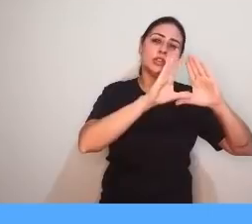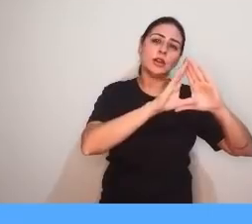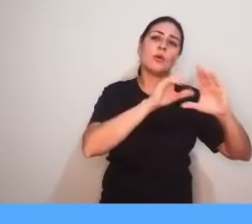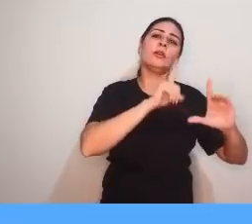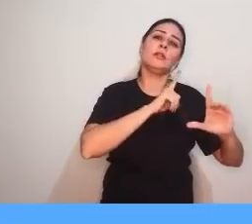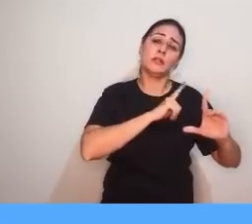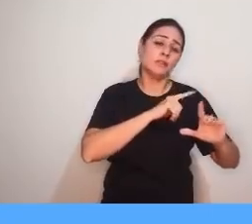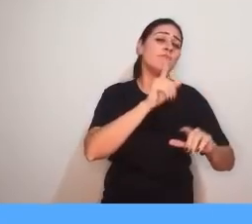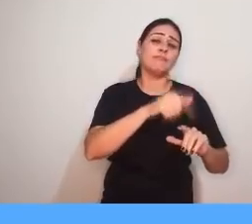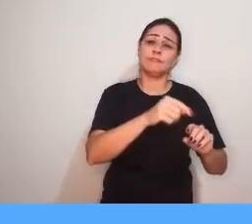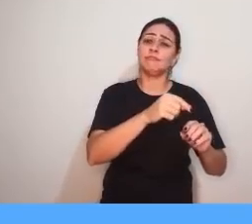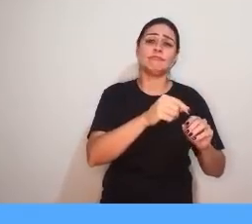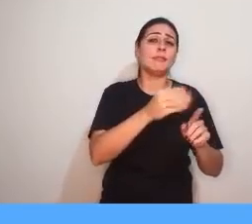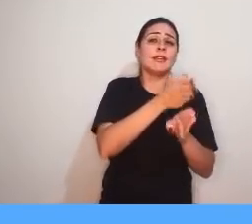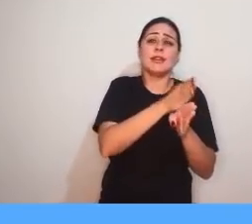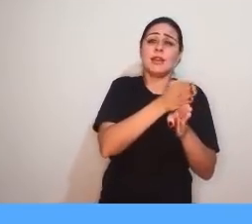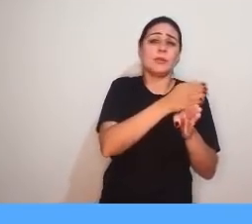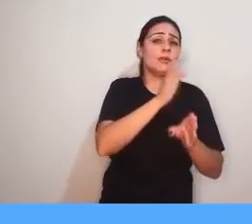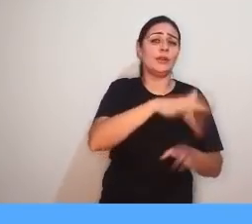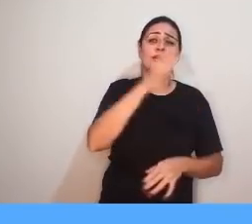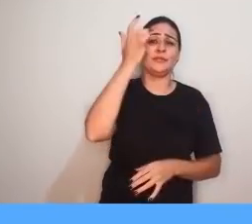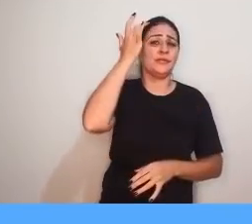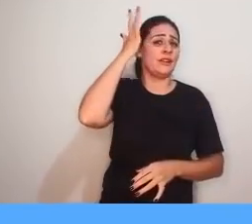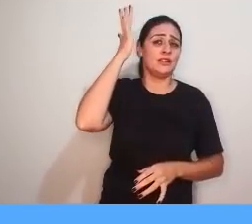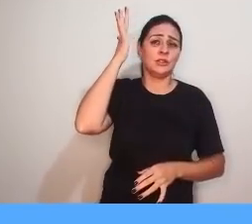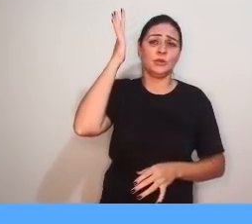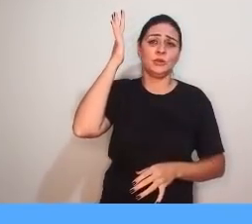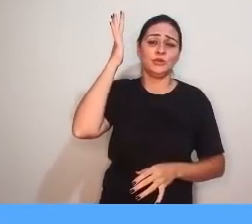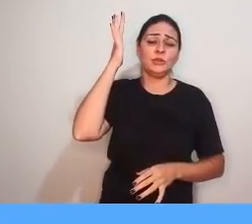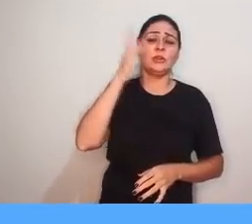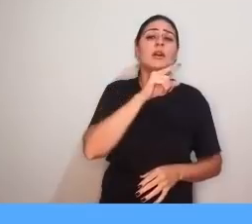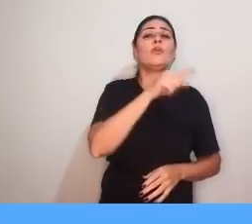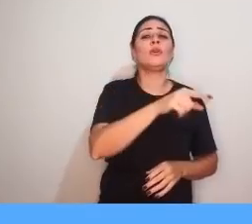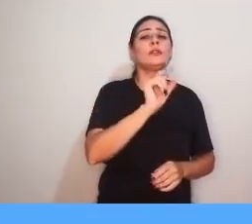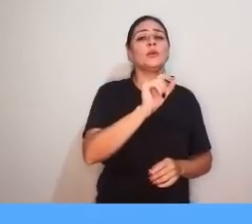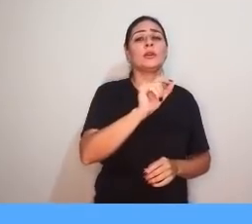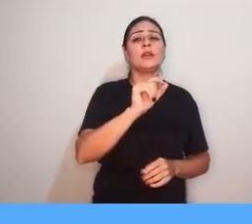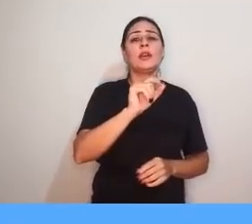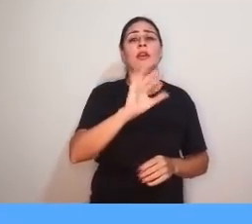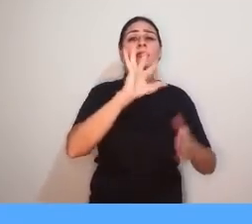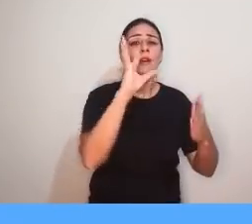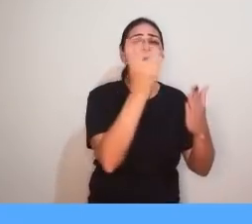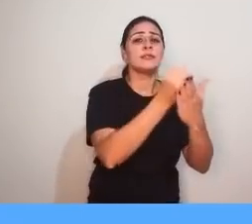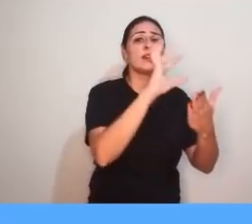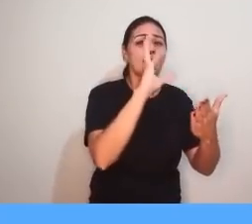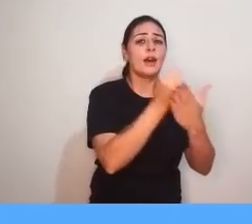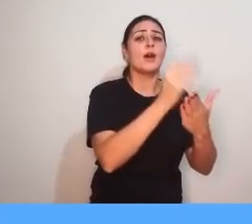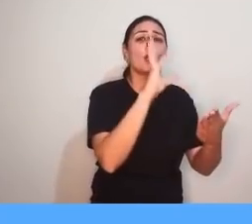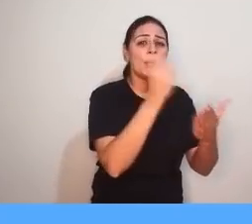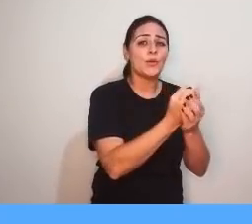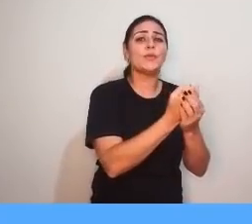facilita muito o trabalho. Você concentra, guardando as proporções do espaço da sala de